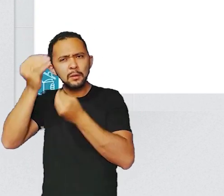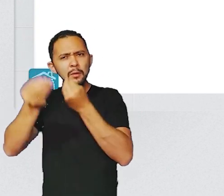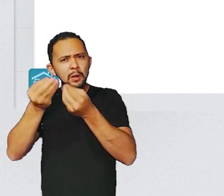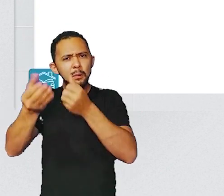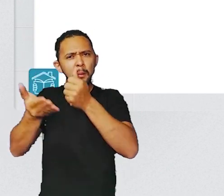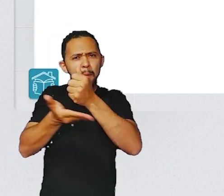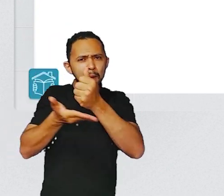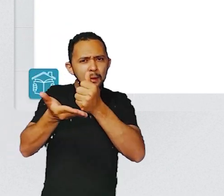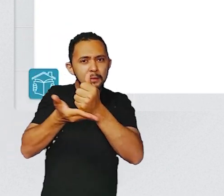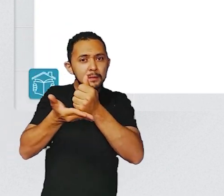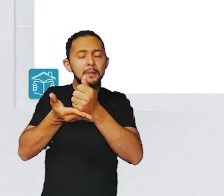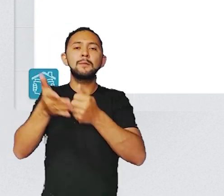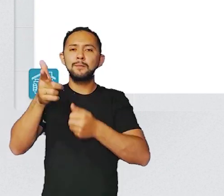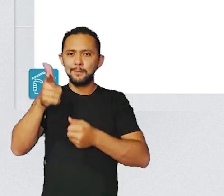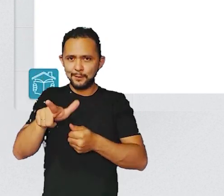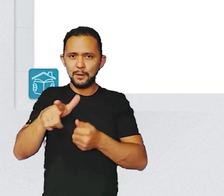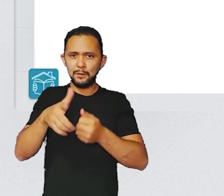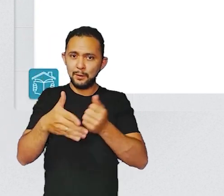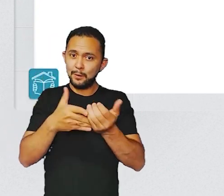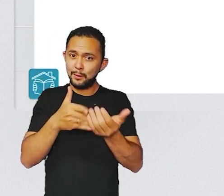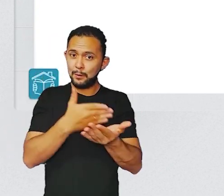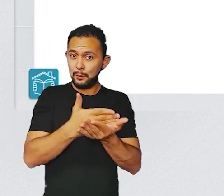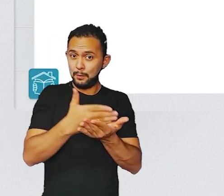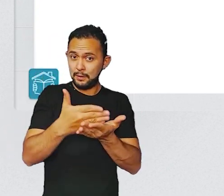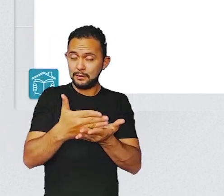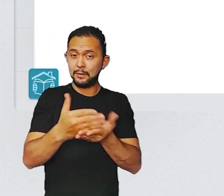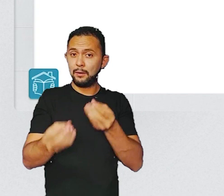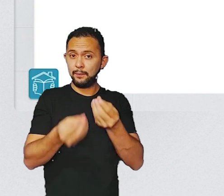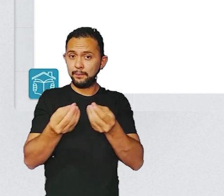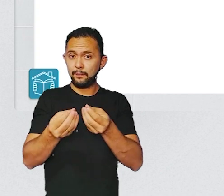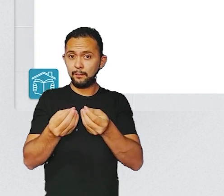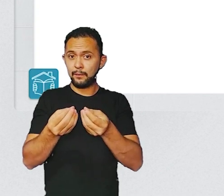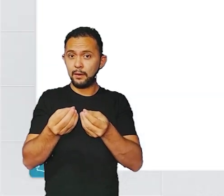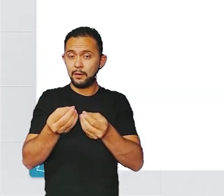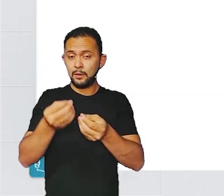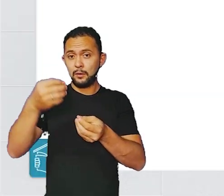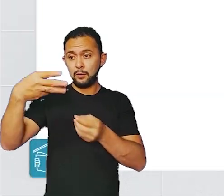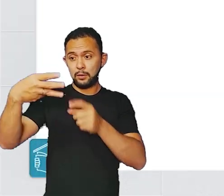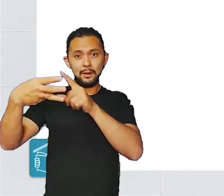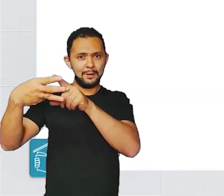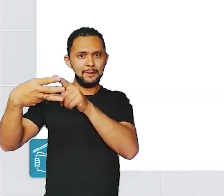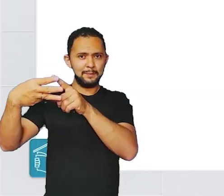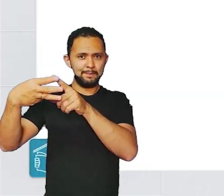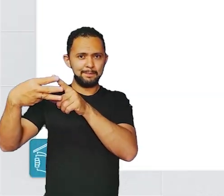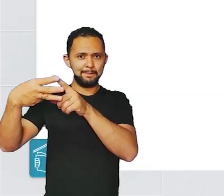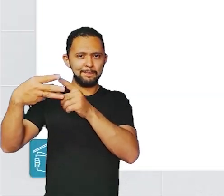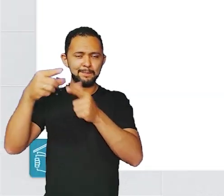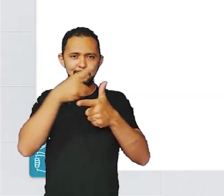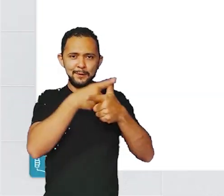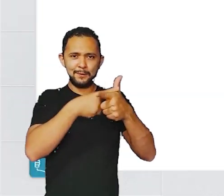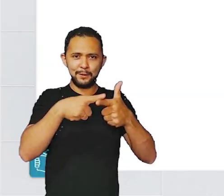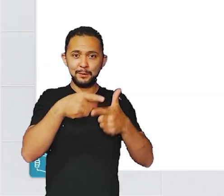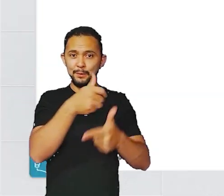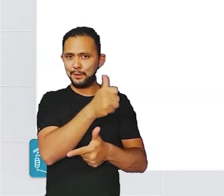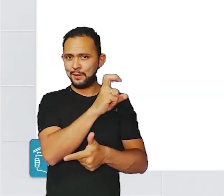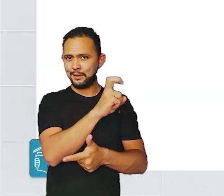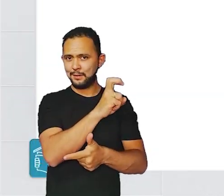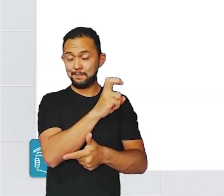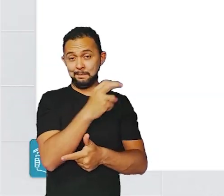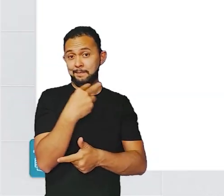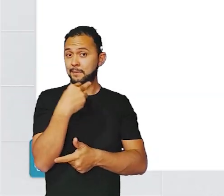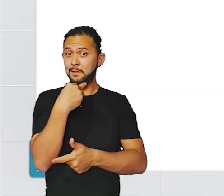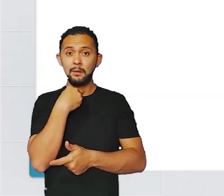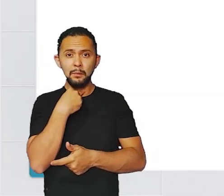básicas? Então, beleza, a gente começa dividindo o 3. Só que o 3 dividido por 15, você já sabe,